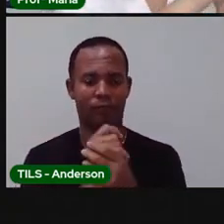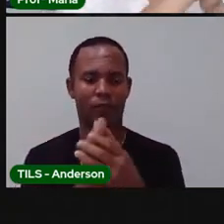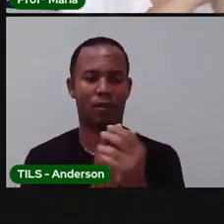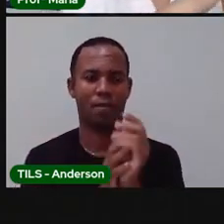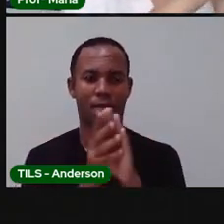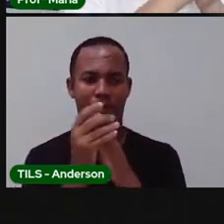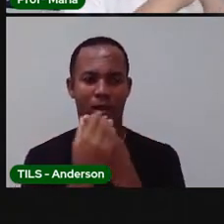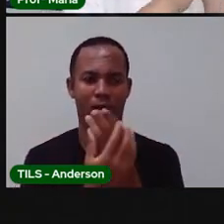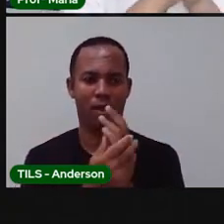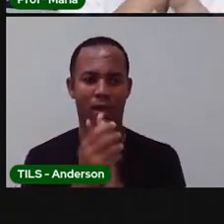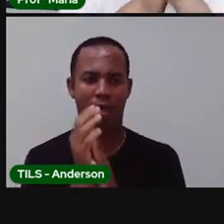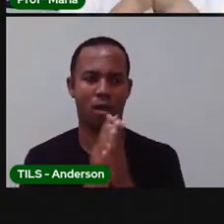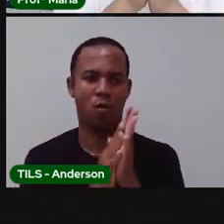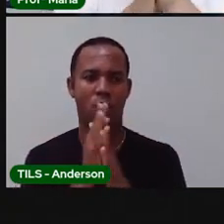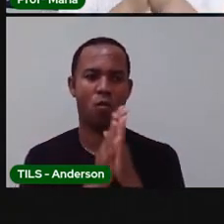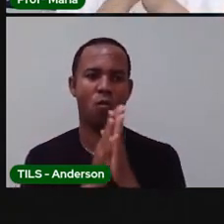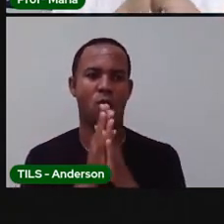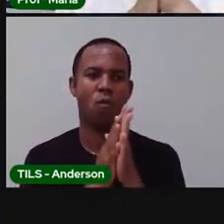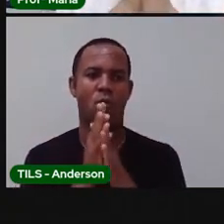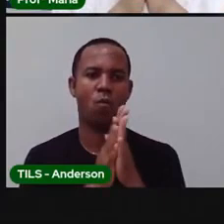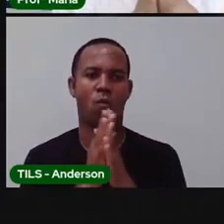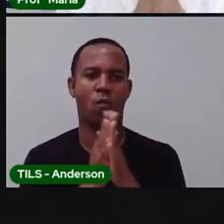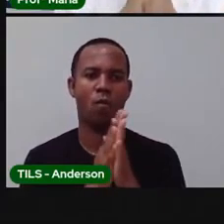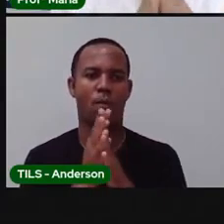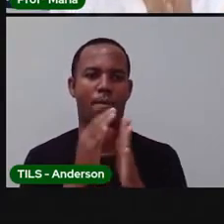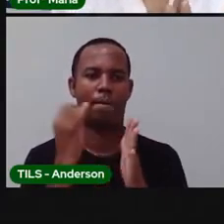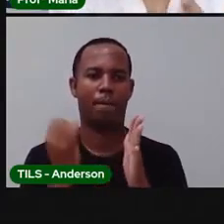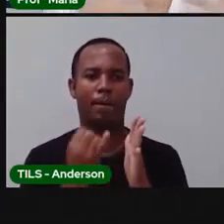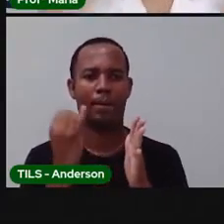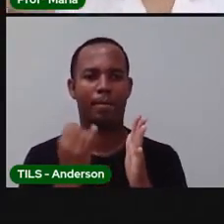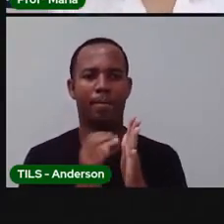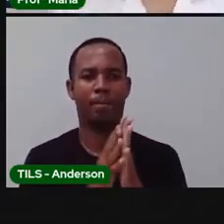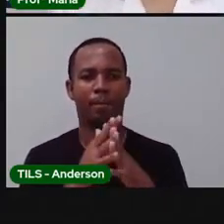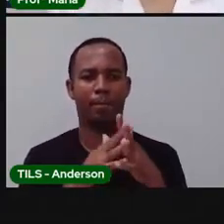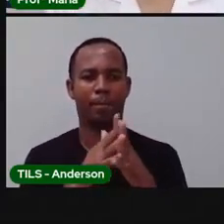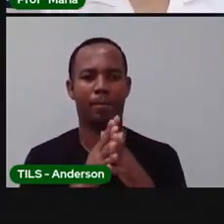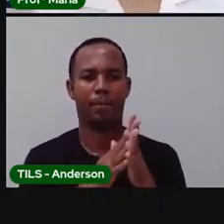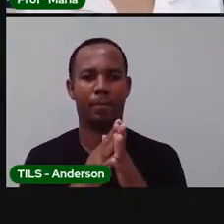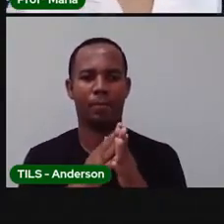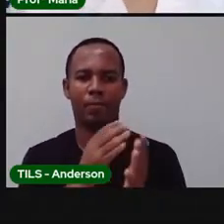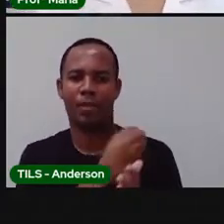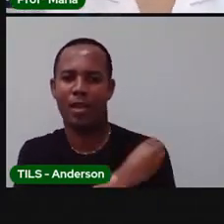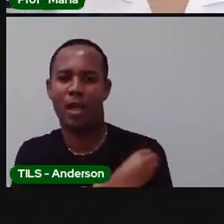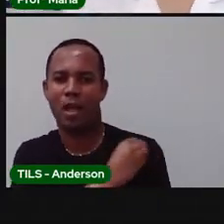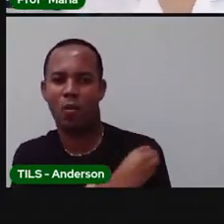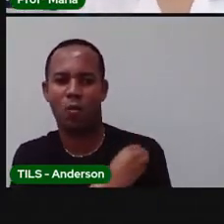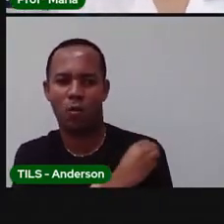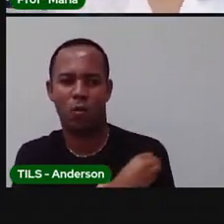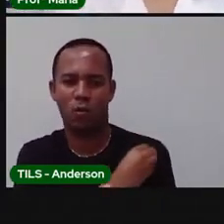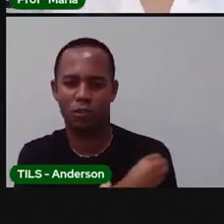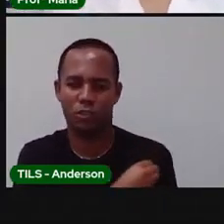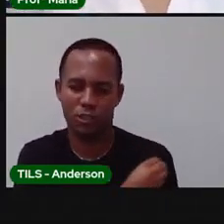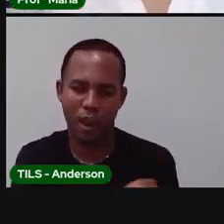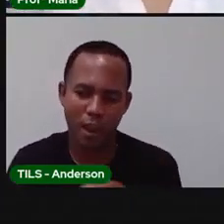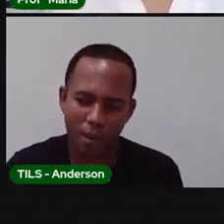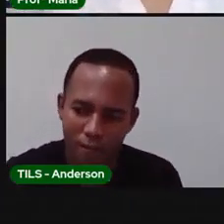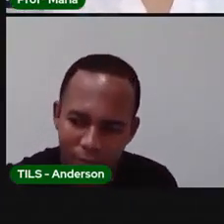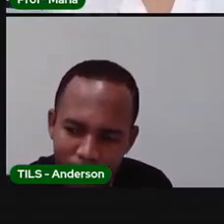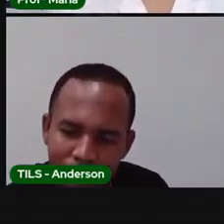uma mão, lava outra, lava uma mão. E usa o que, Anderson? Álcool em